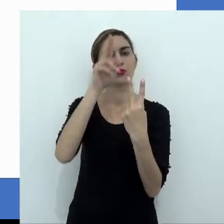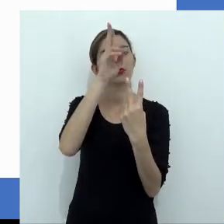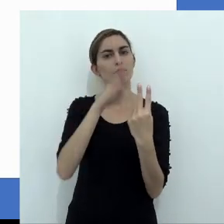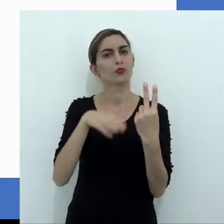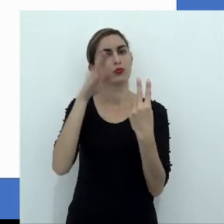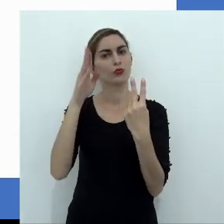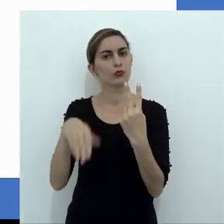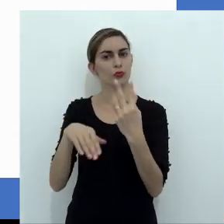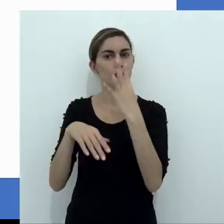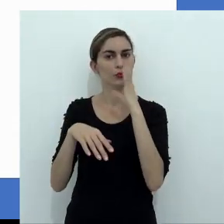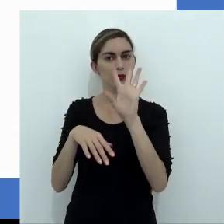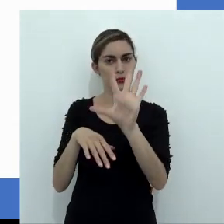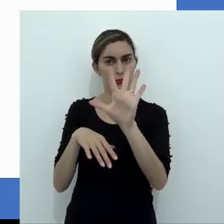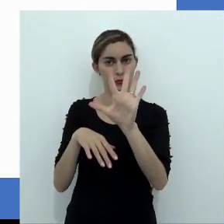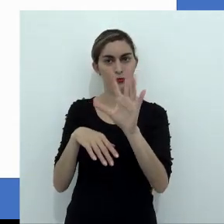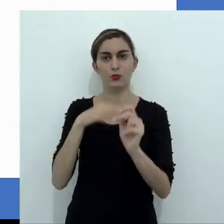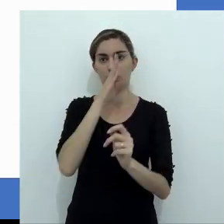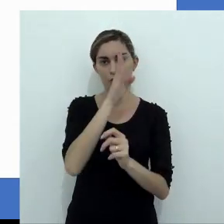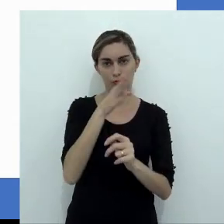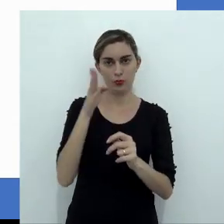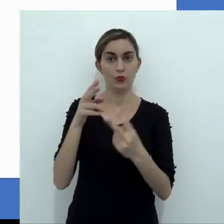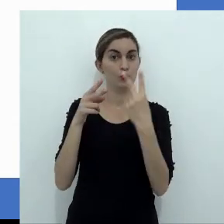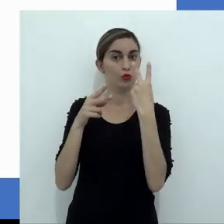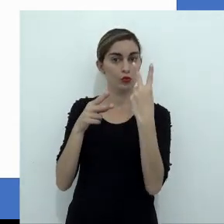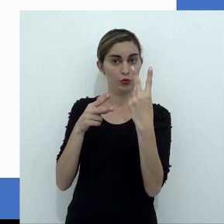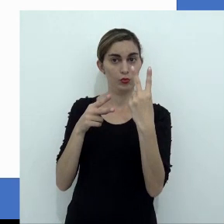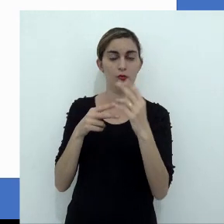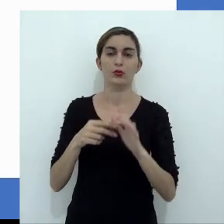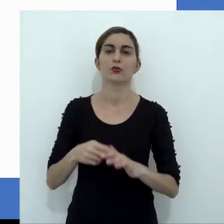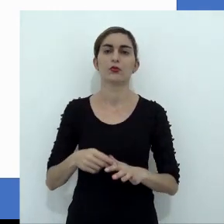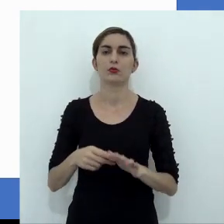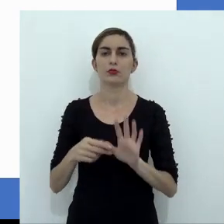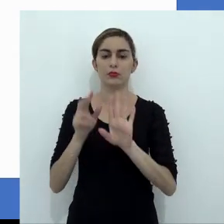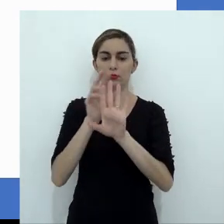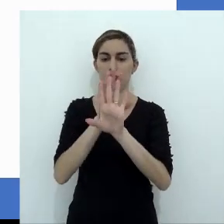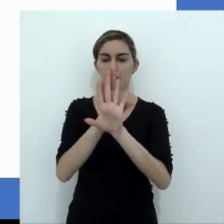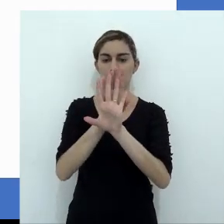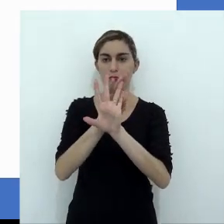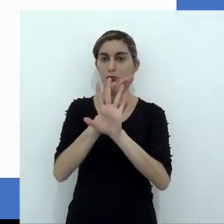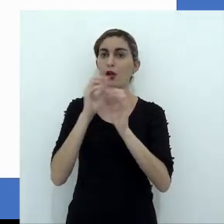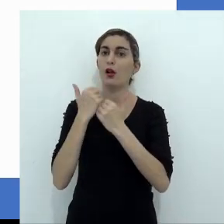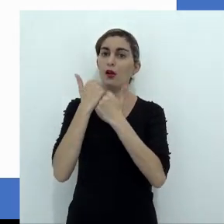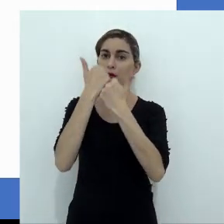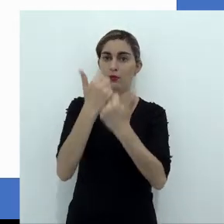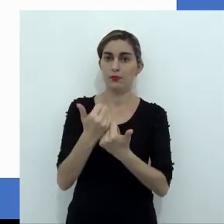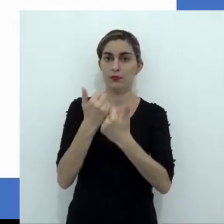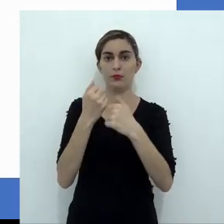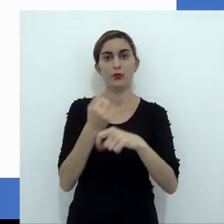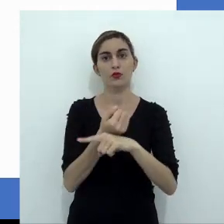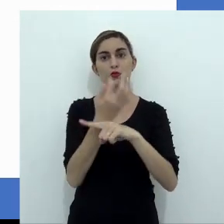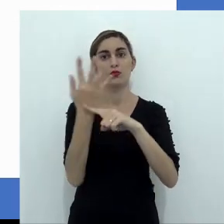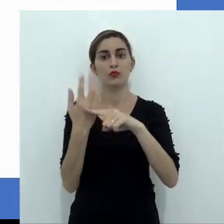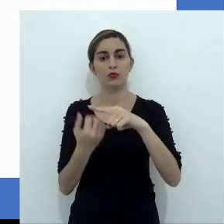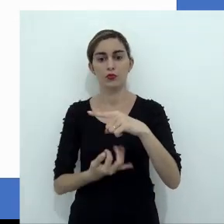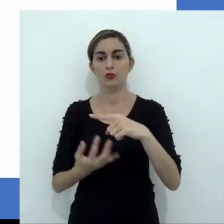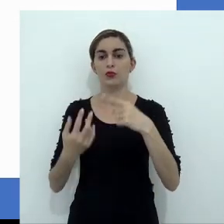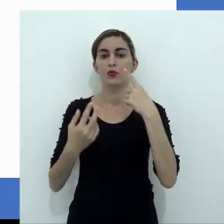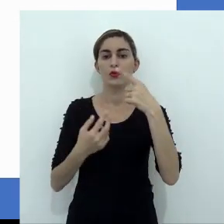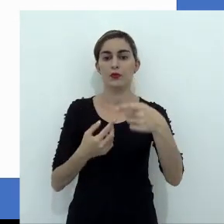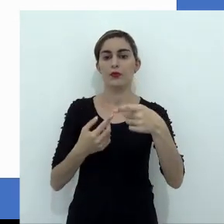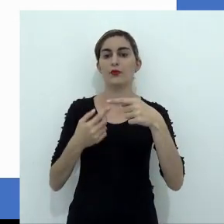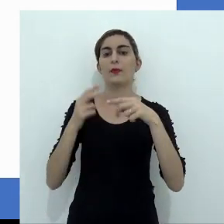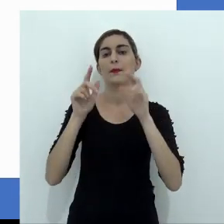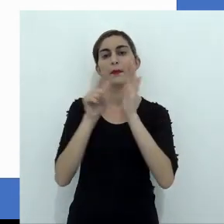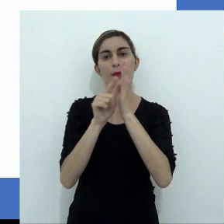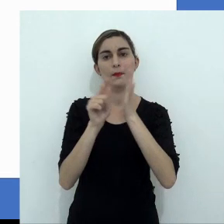você dividiu em 5 partes iguais. Então o que é que a gente tem aqui? A representação de uma fração. Ou seja, você pegou